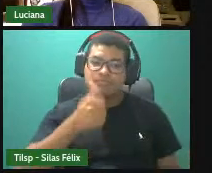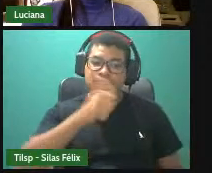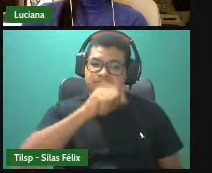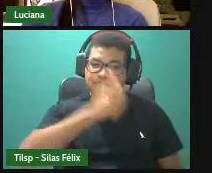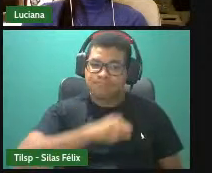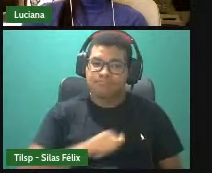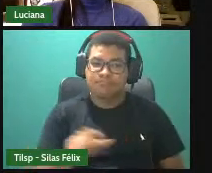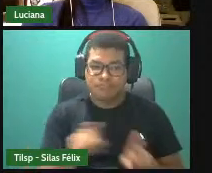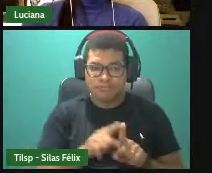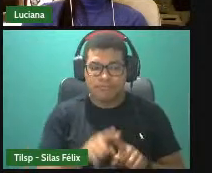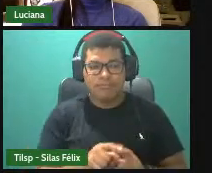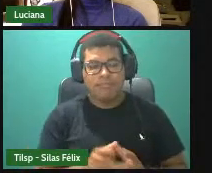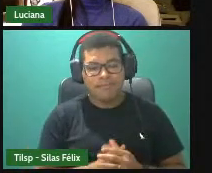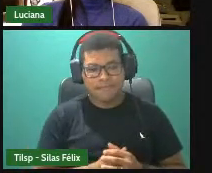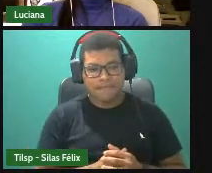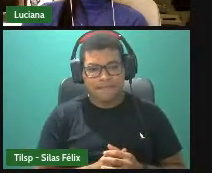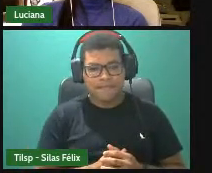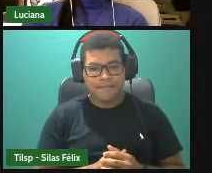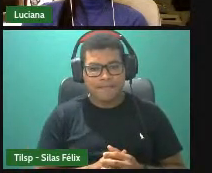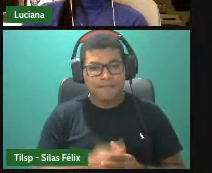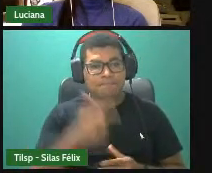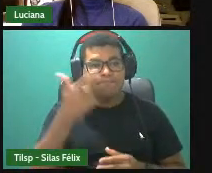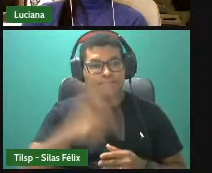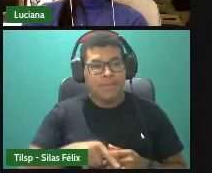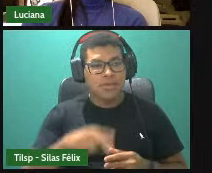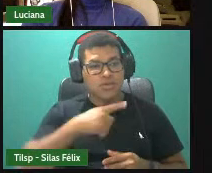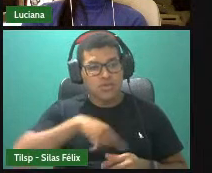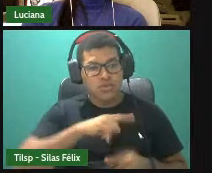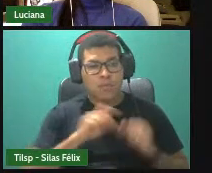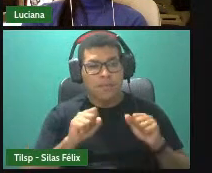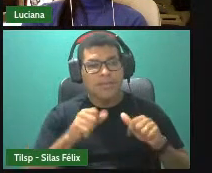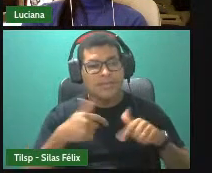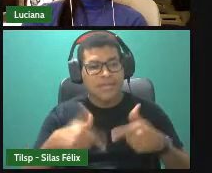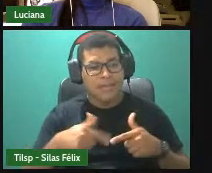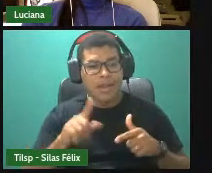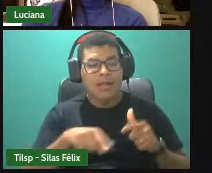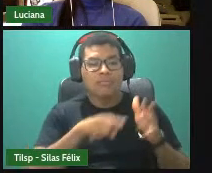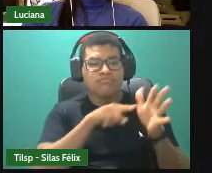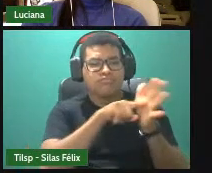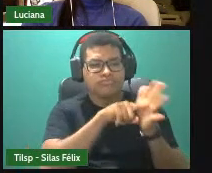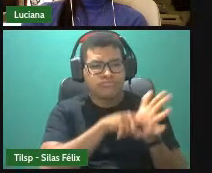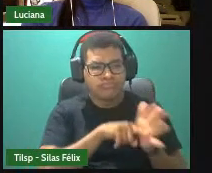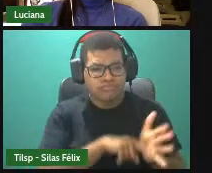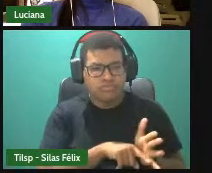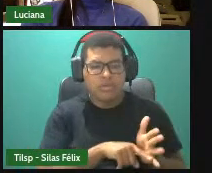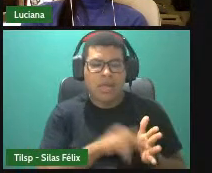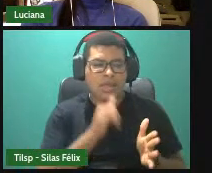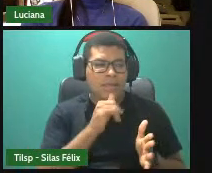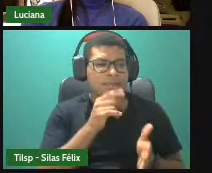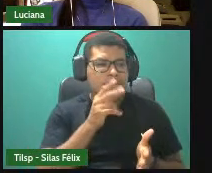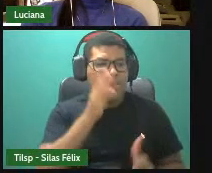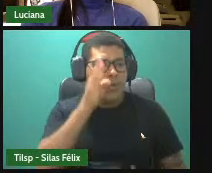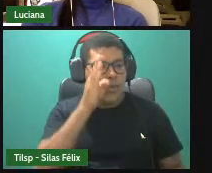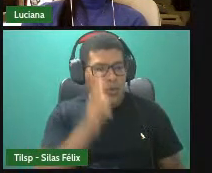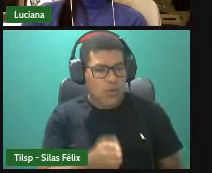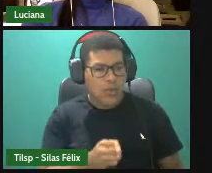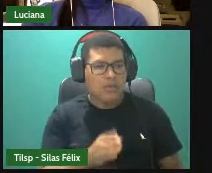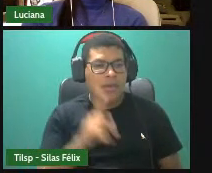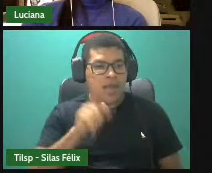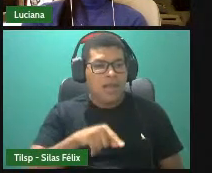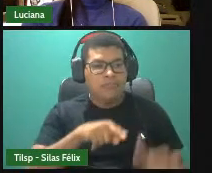ok? Além disso, a gente pode trabalhar em exames periódicos, ok? Onde a gente vai atuar no